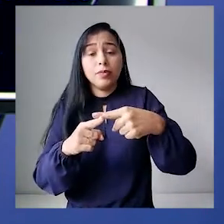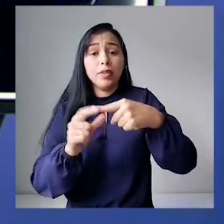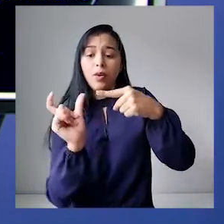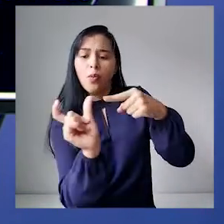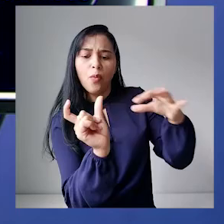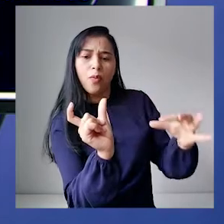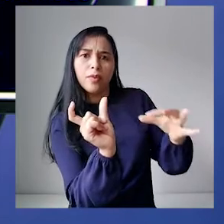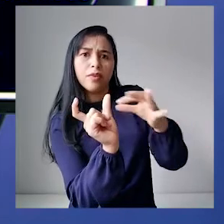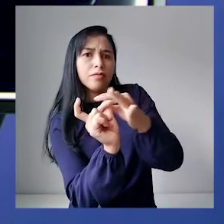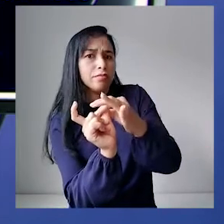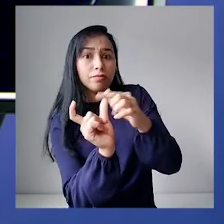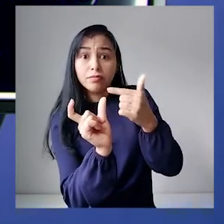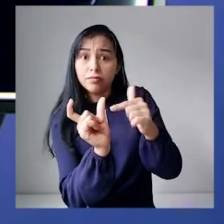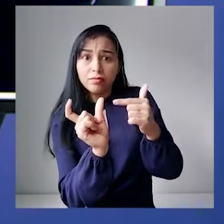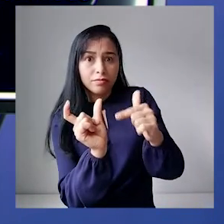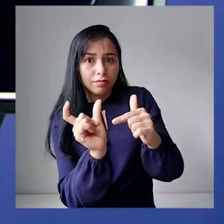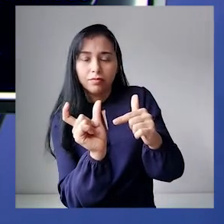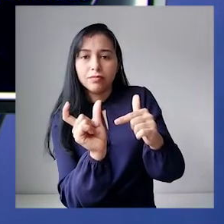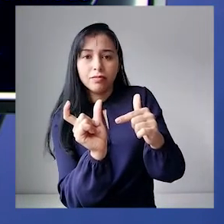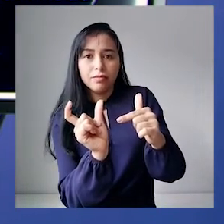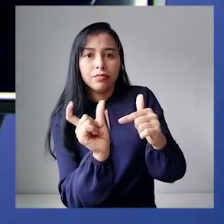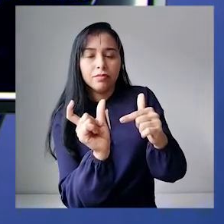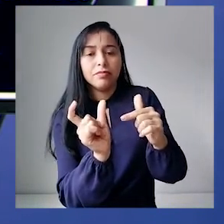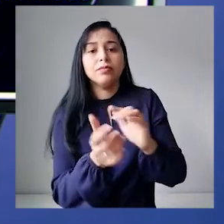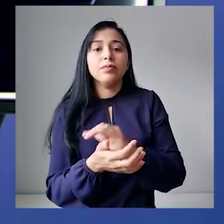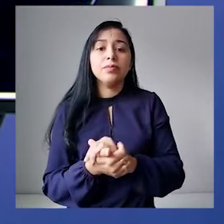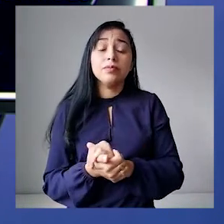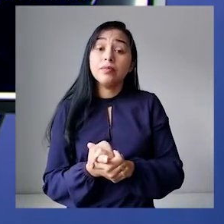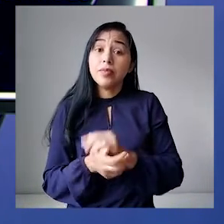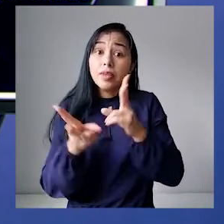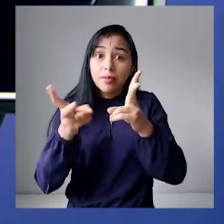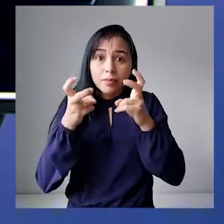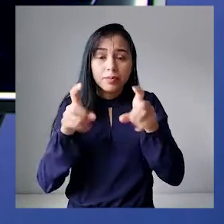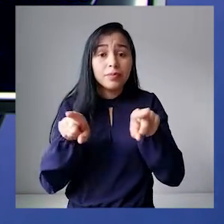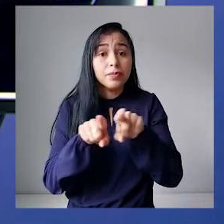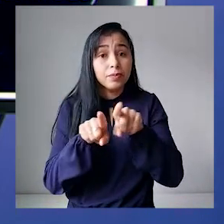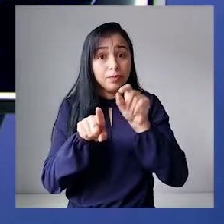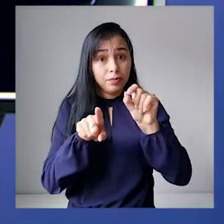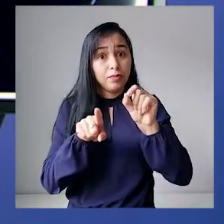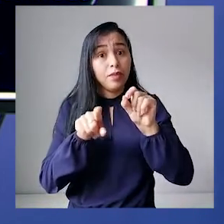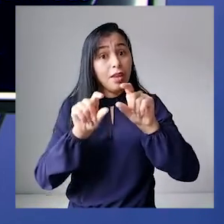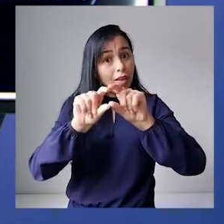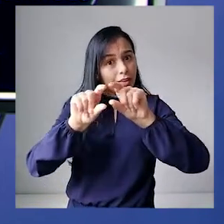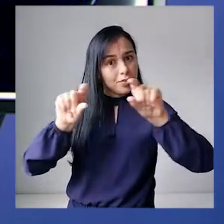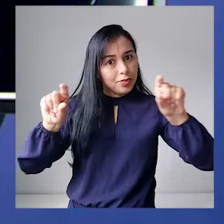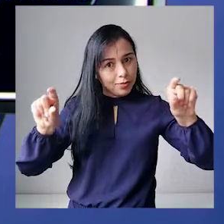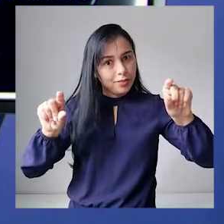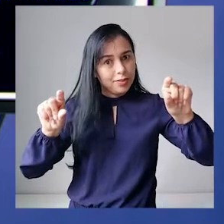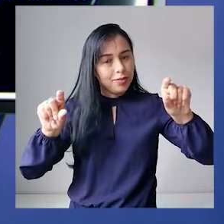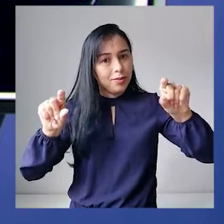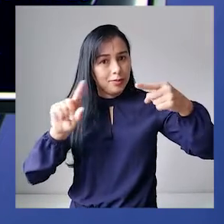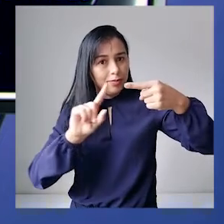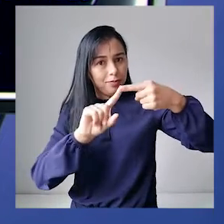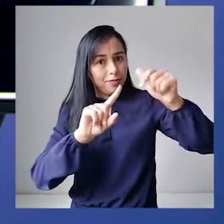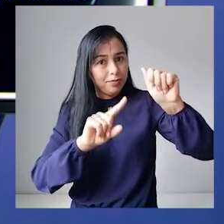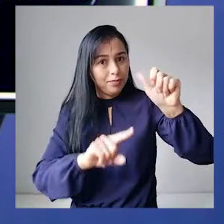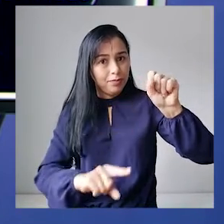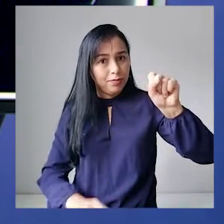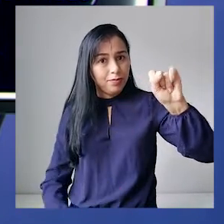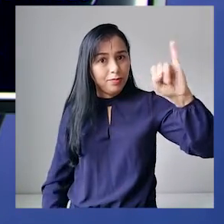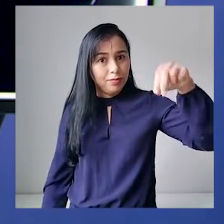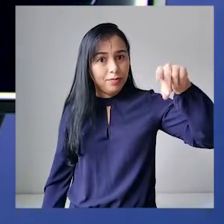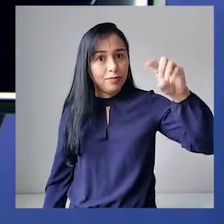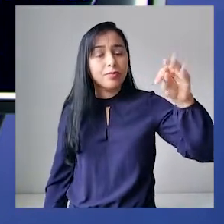de nenhum conectivo, certo? E vale lembrar também que as orações coordenadas assindéticas,